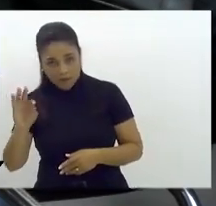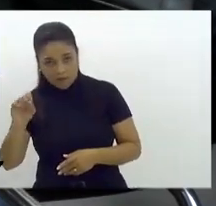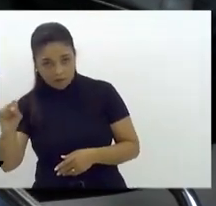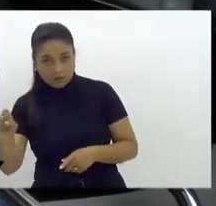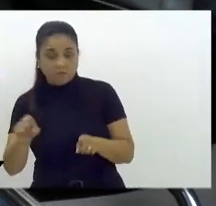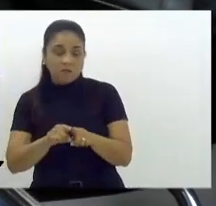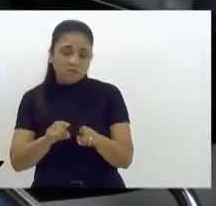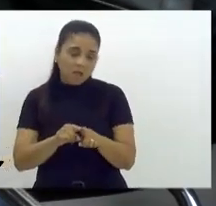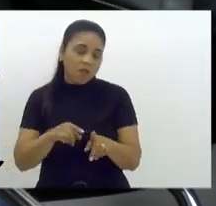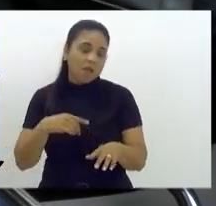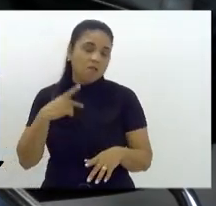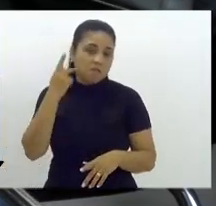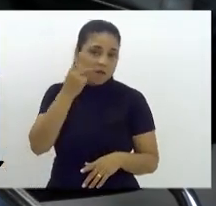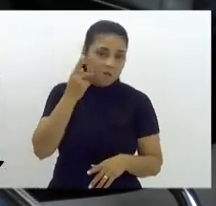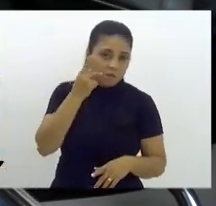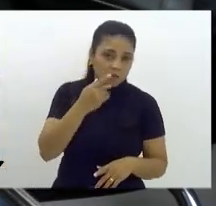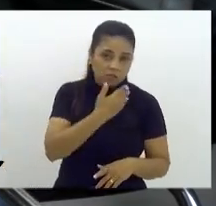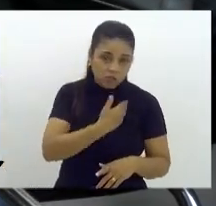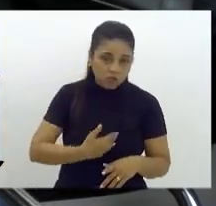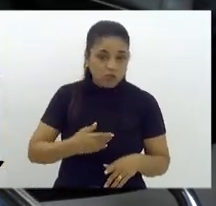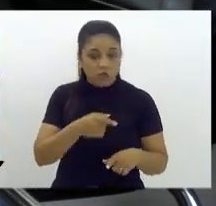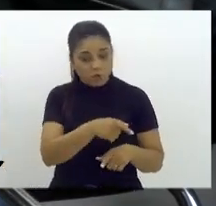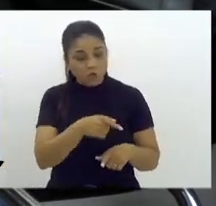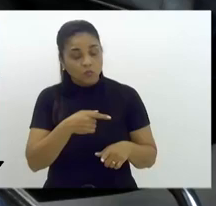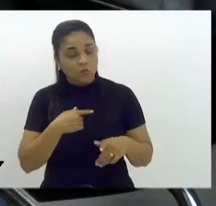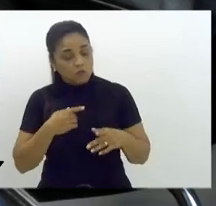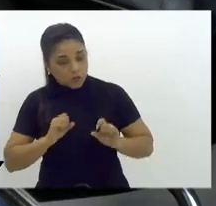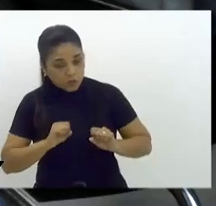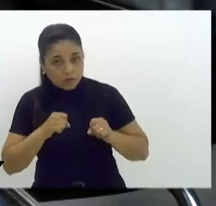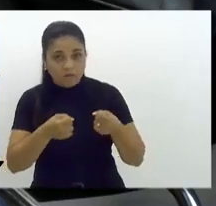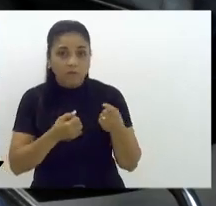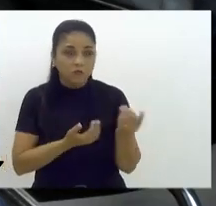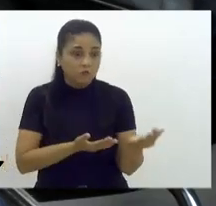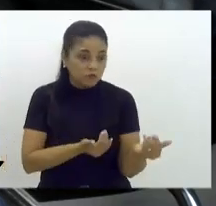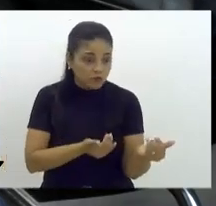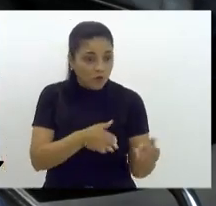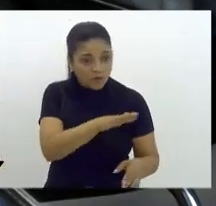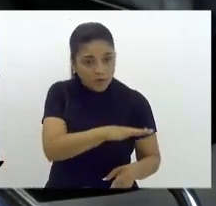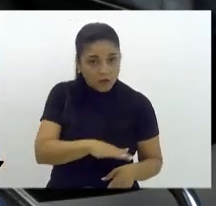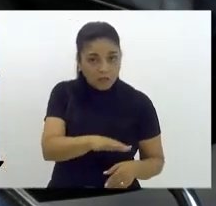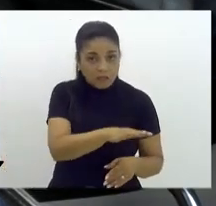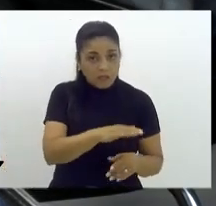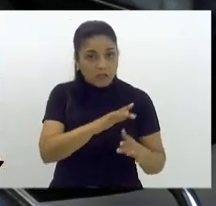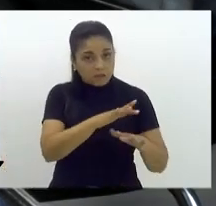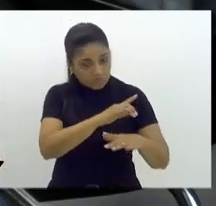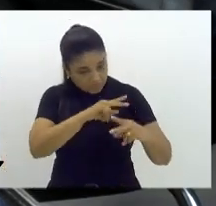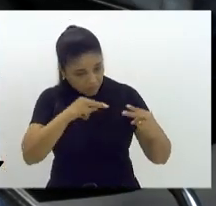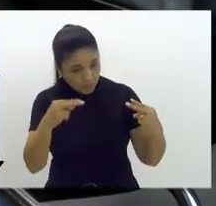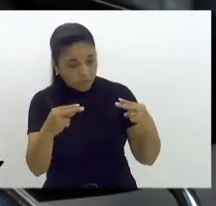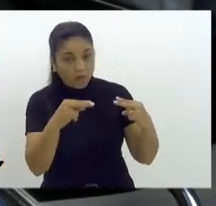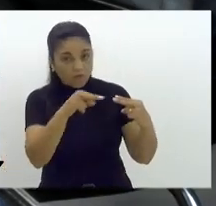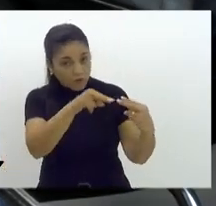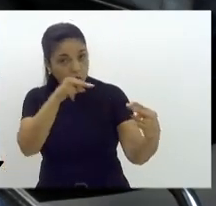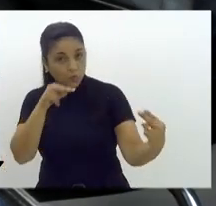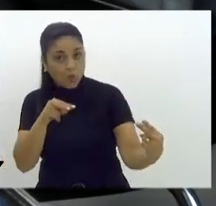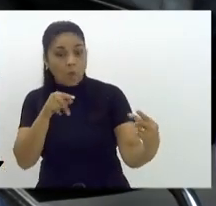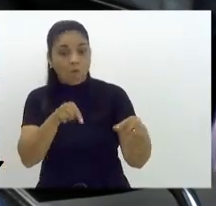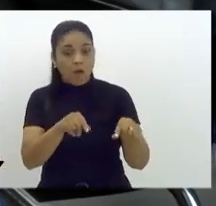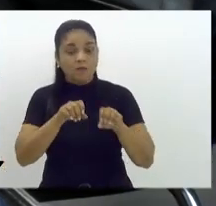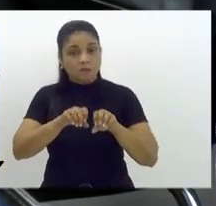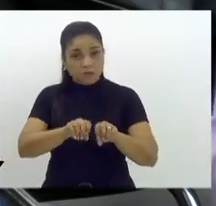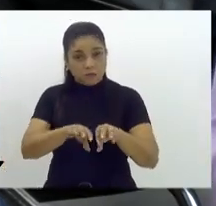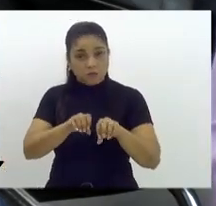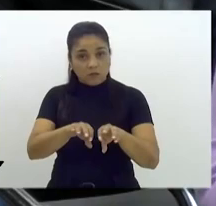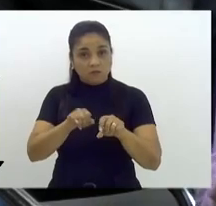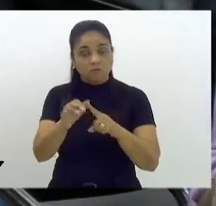política os jovens tão ali naquele espaço mas a ideia dessa educação